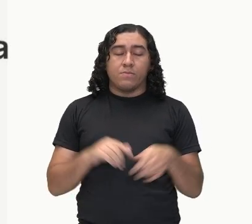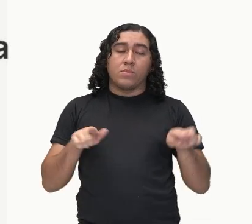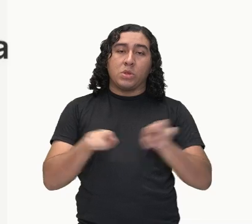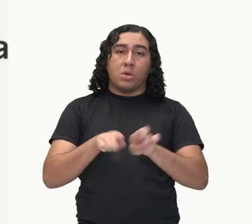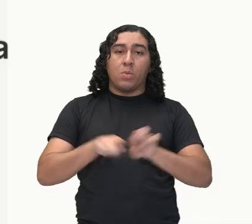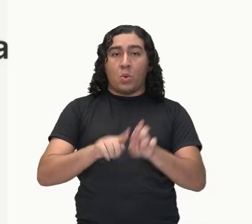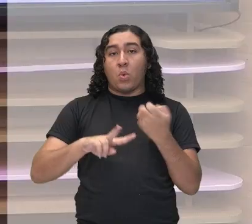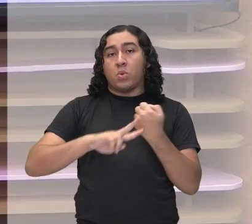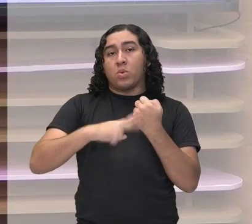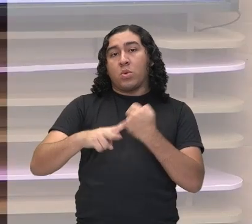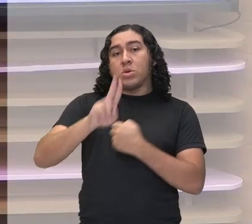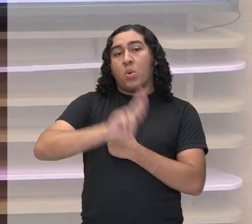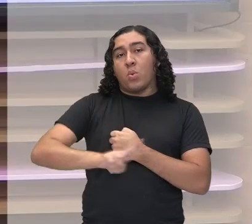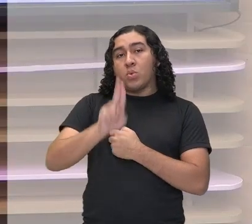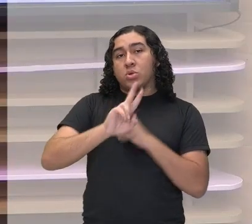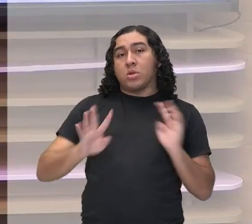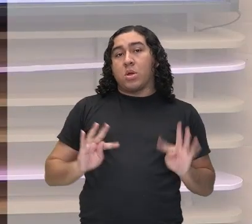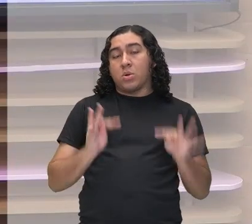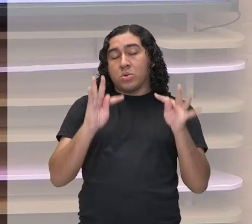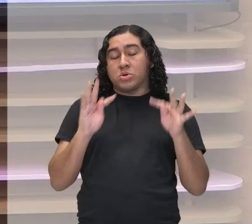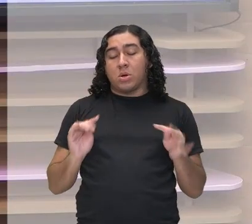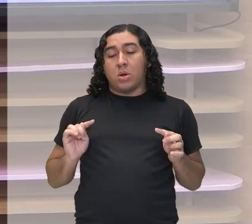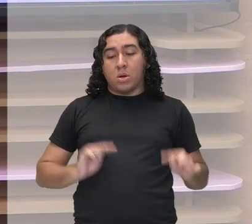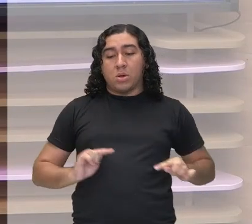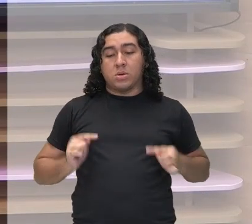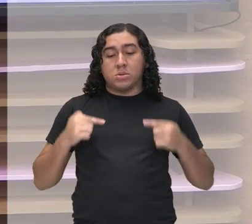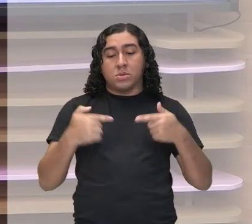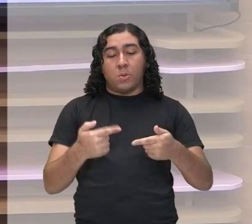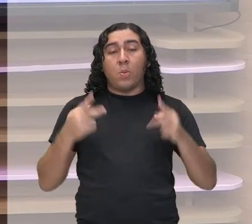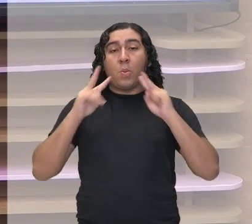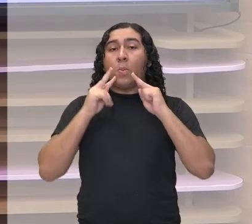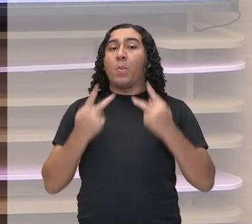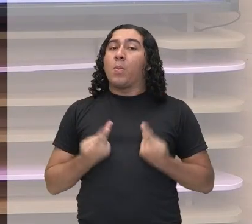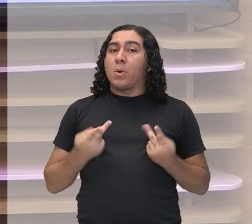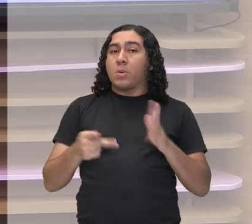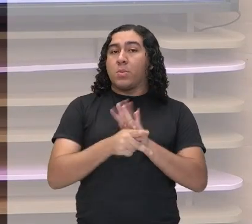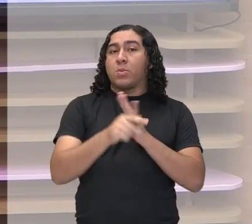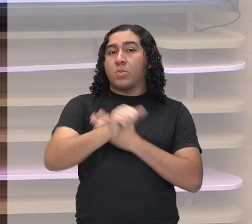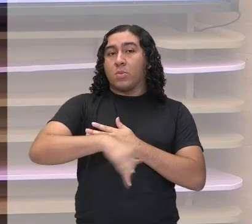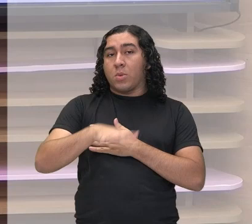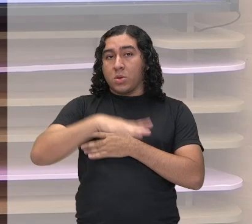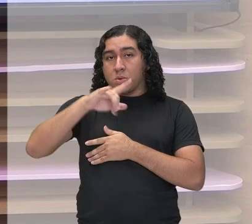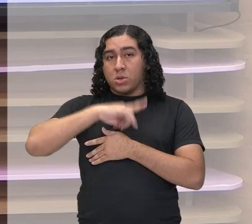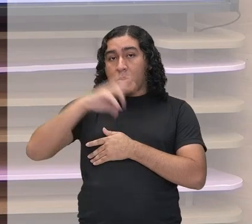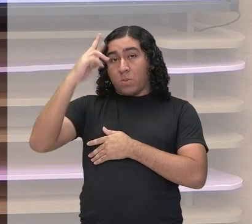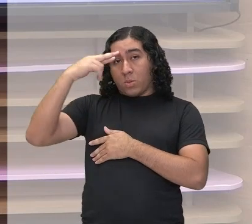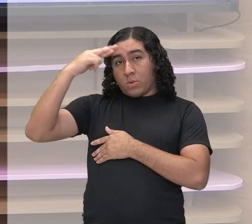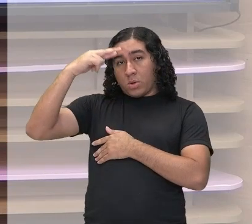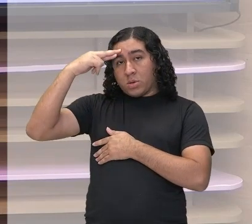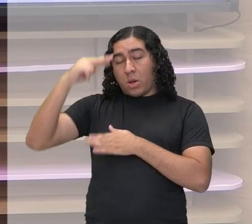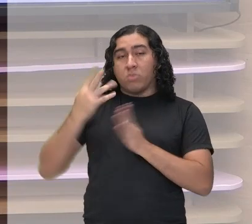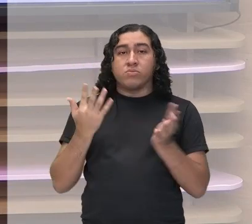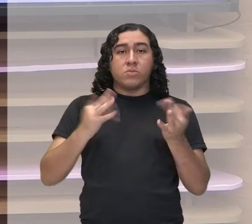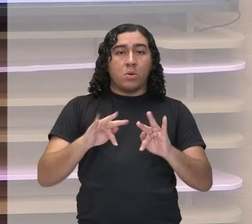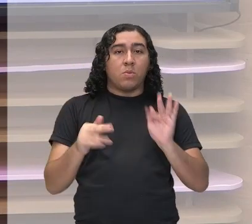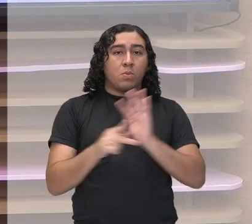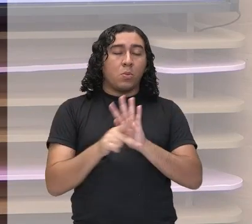né, da intervenção do homem no ambiente, uma reflexão final